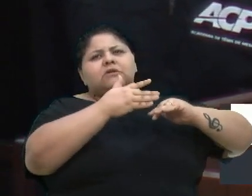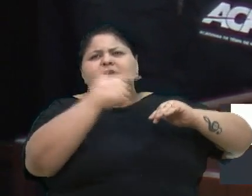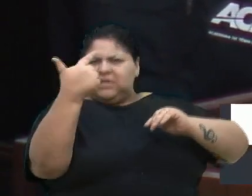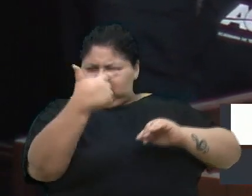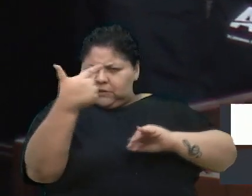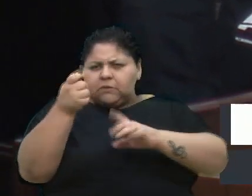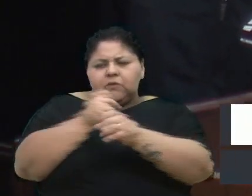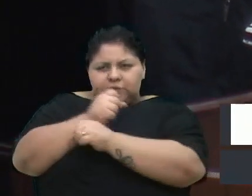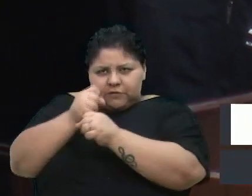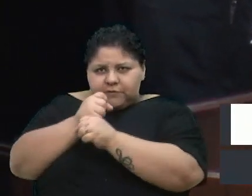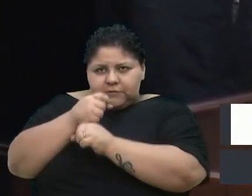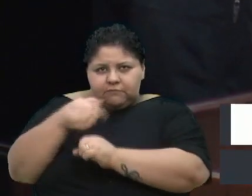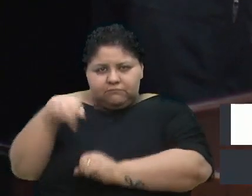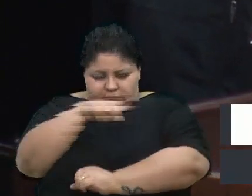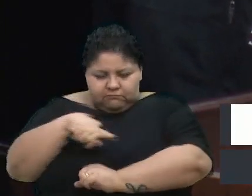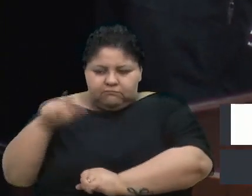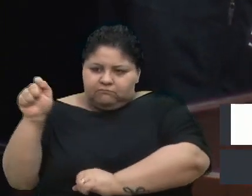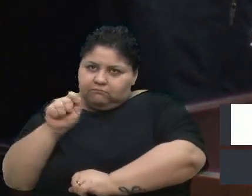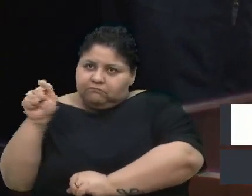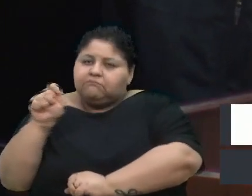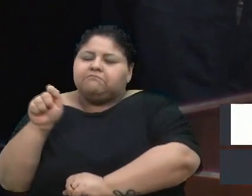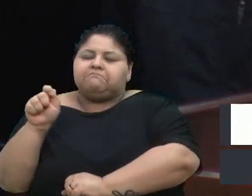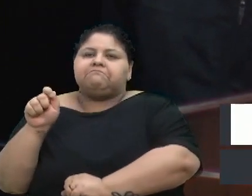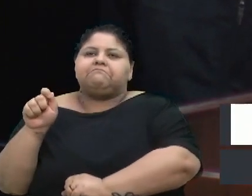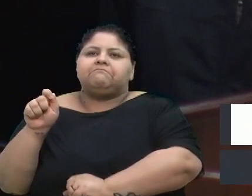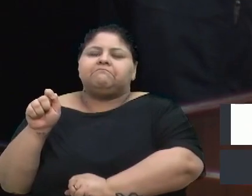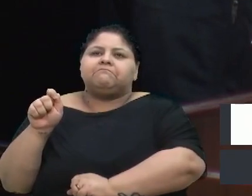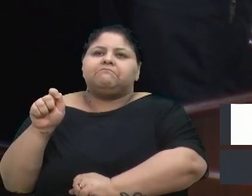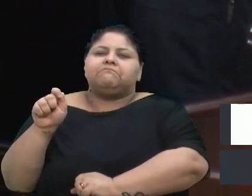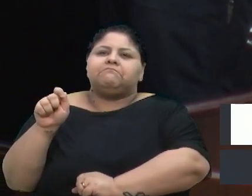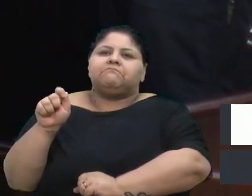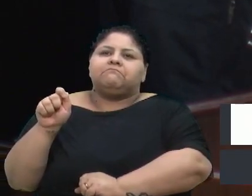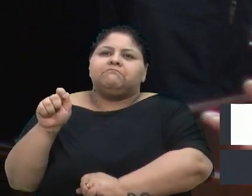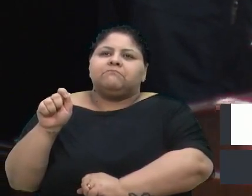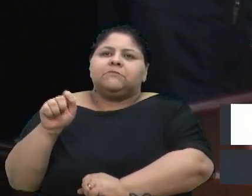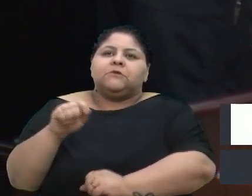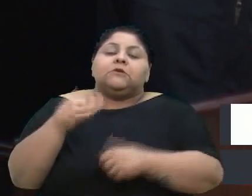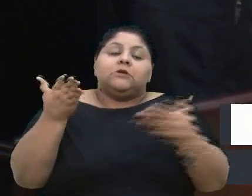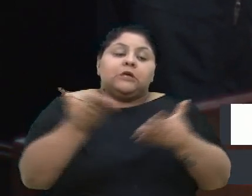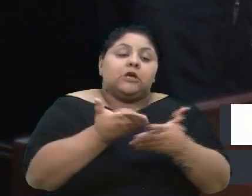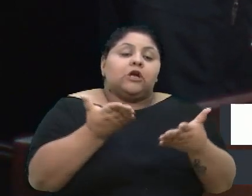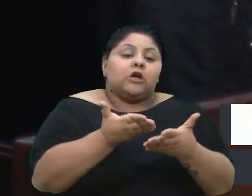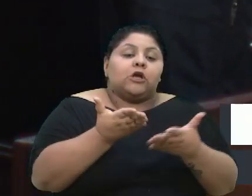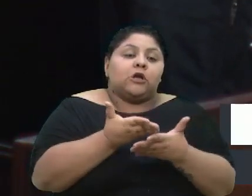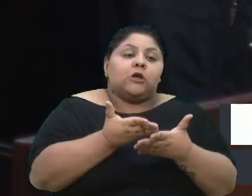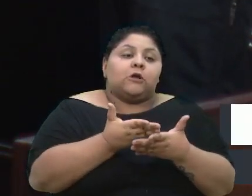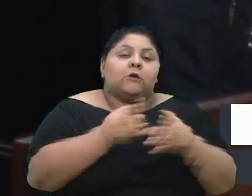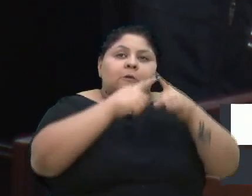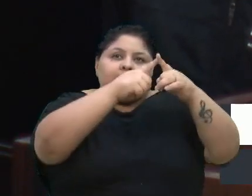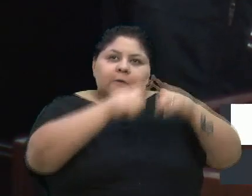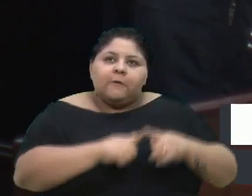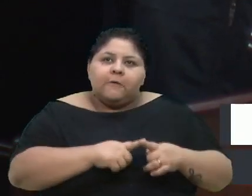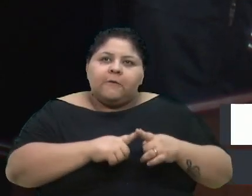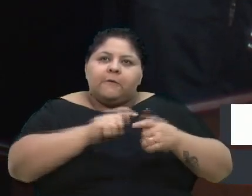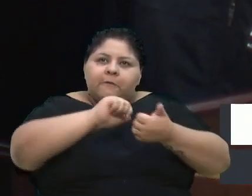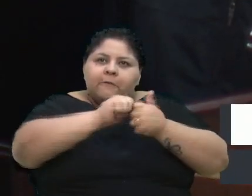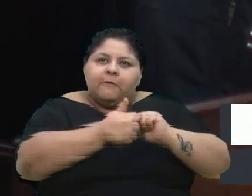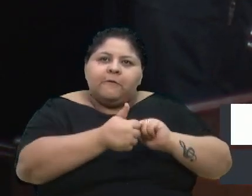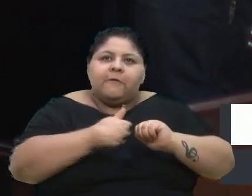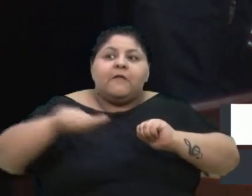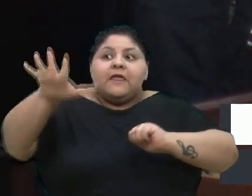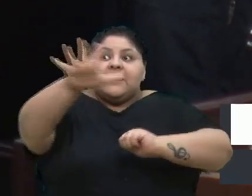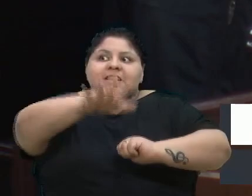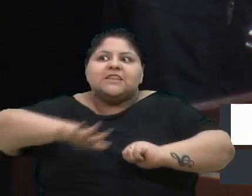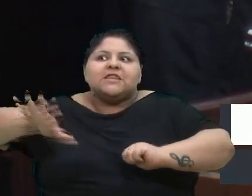ano, né? A nossa associação ela está formada no 2º ano. E agora já estamos com atletas aí disputando o nível nacional. Então,